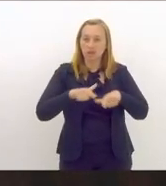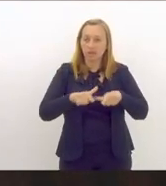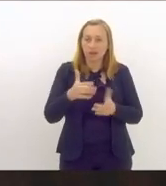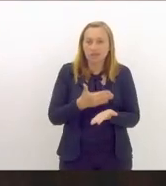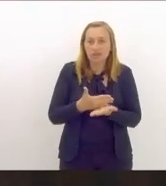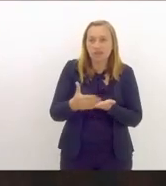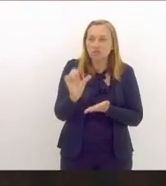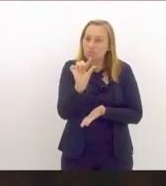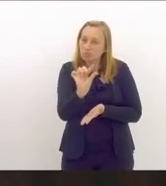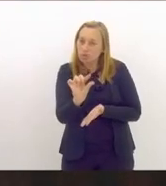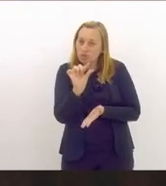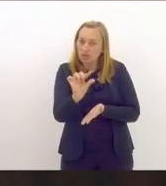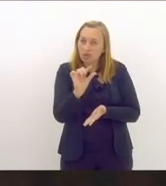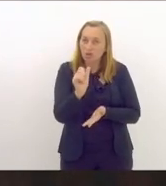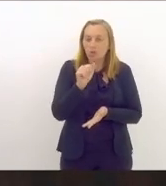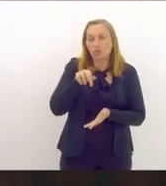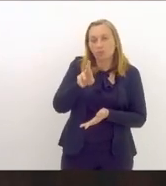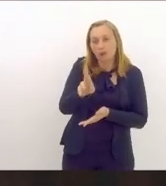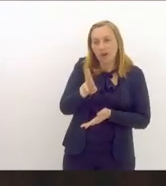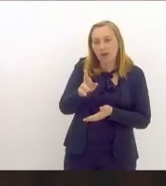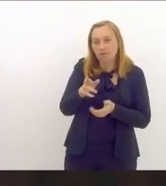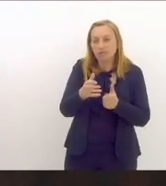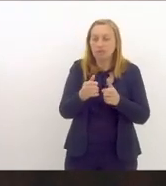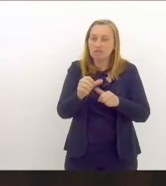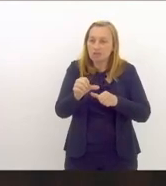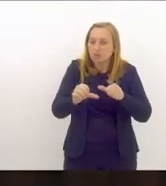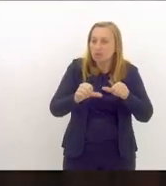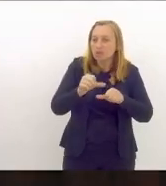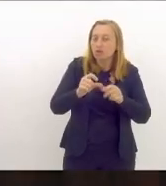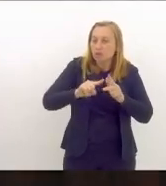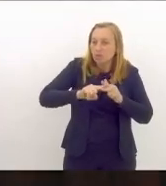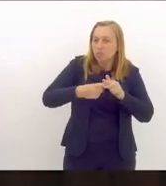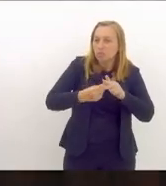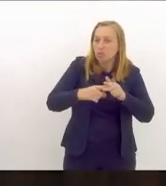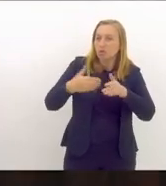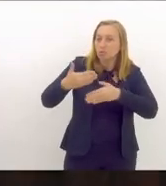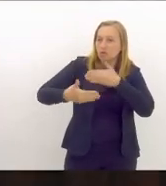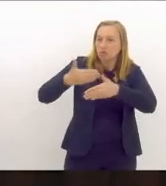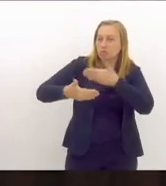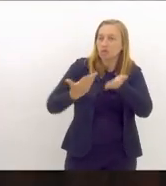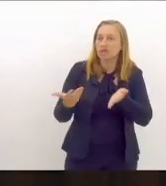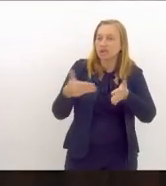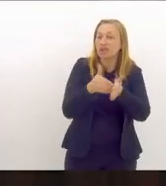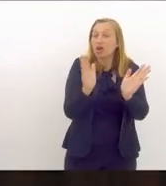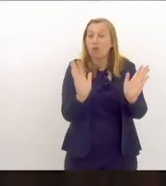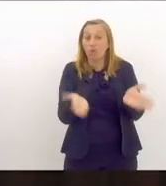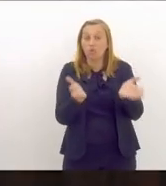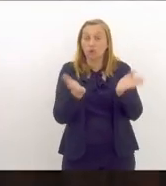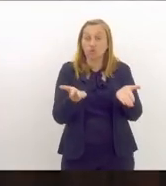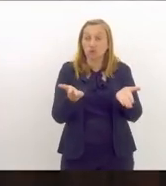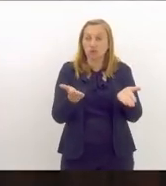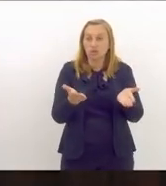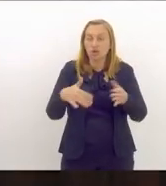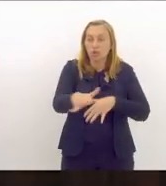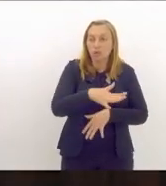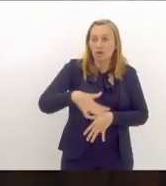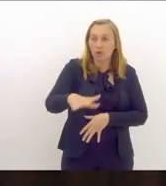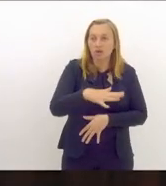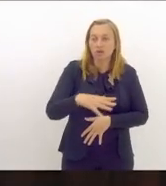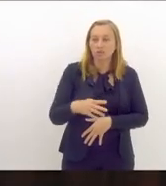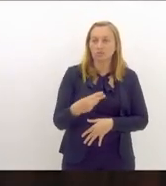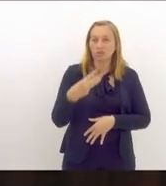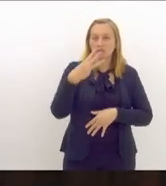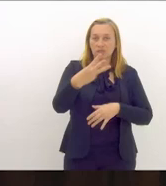Inicialmente pequeno, o bar foi sendo reformado ao longo dos anos e até se tornar hoje uma área com